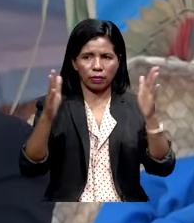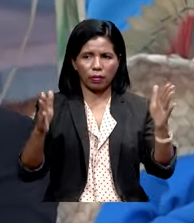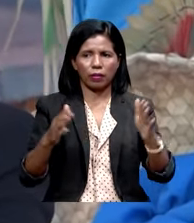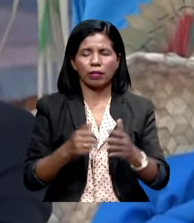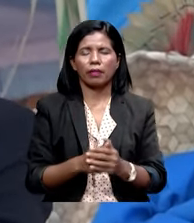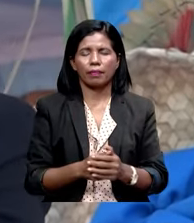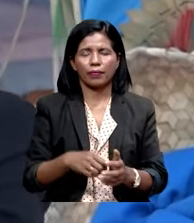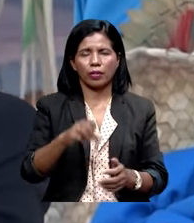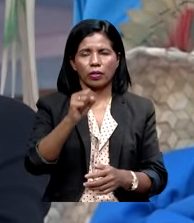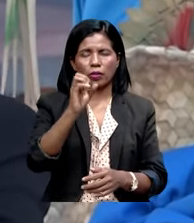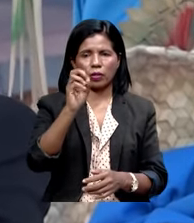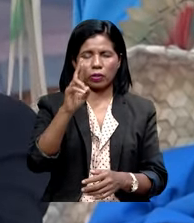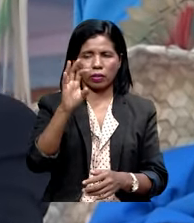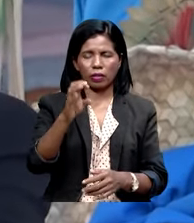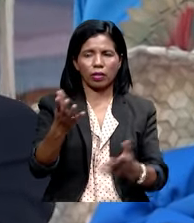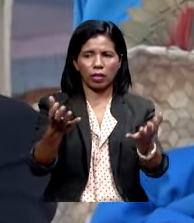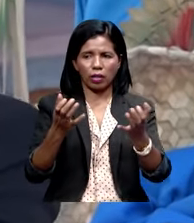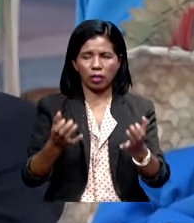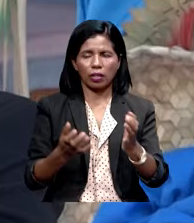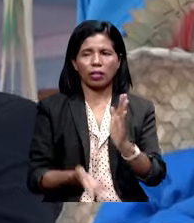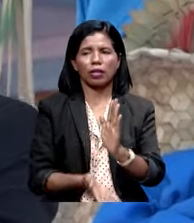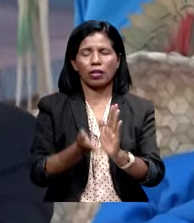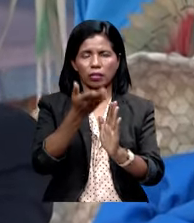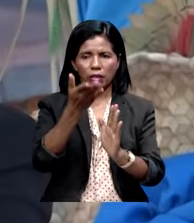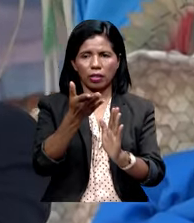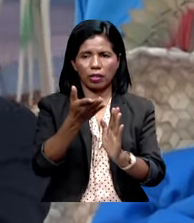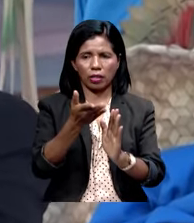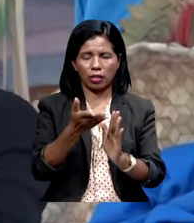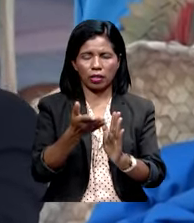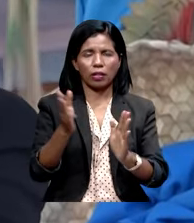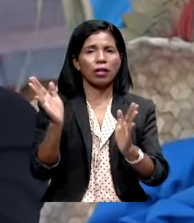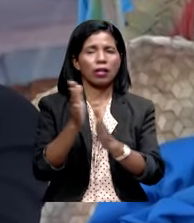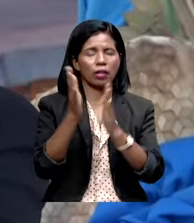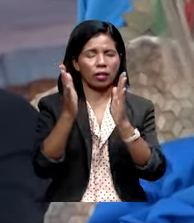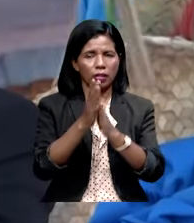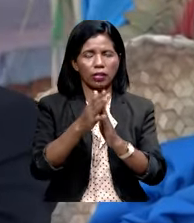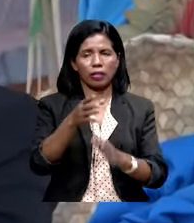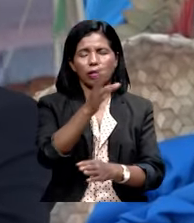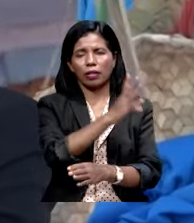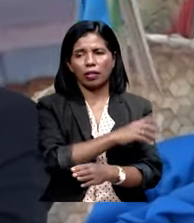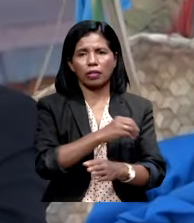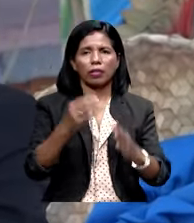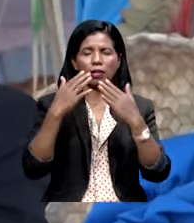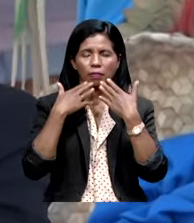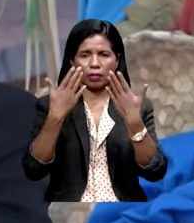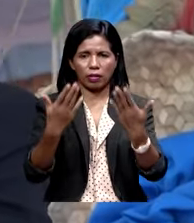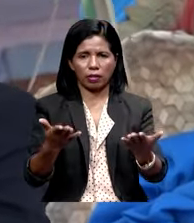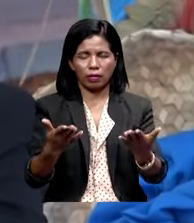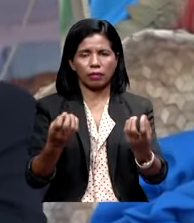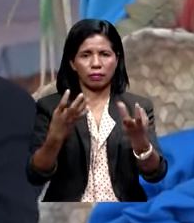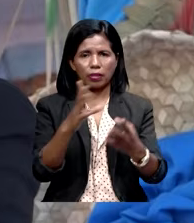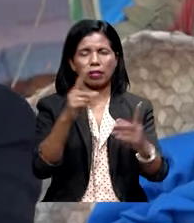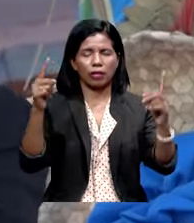Subu Pairara, Hakara Kassai, Hahi, Hanai, no agradece para